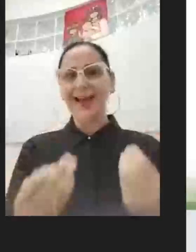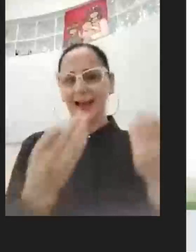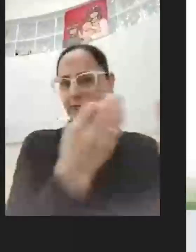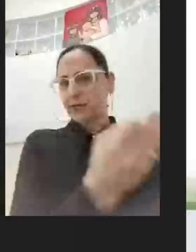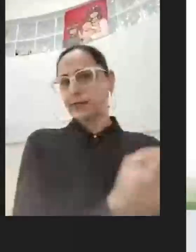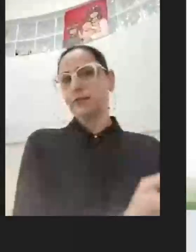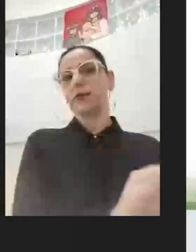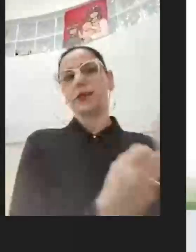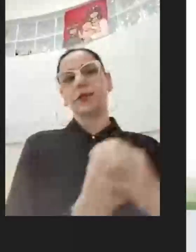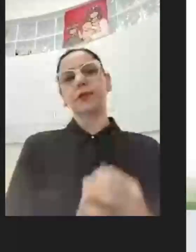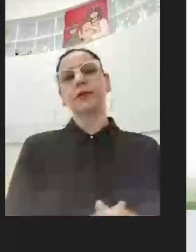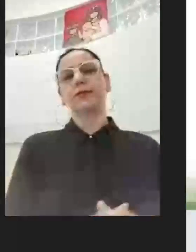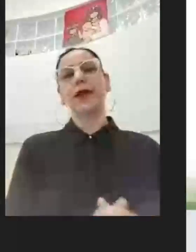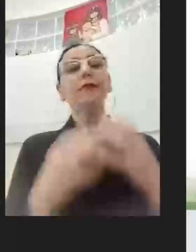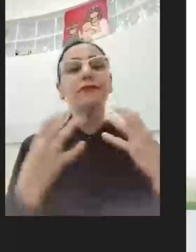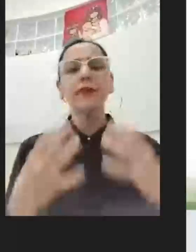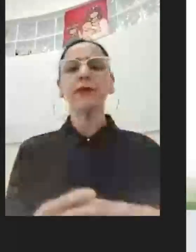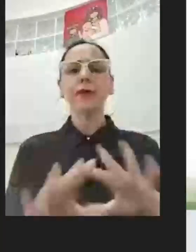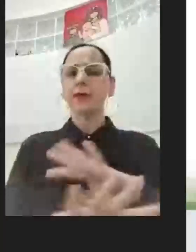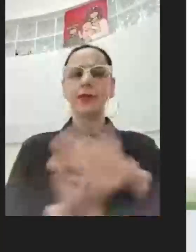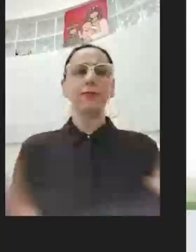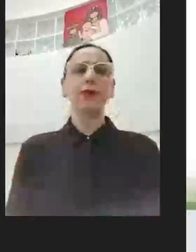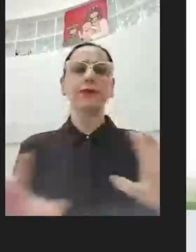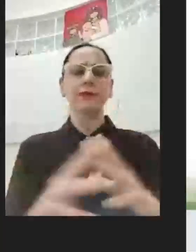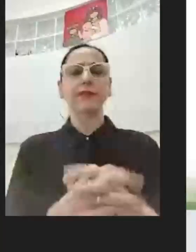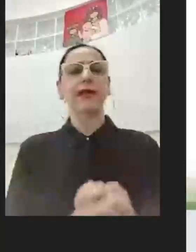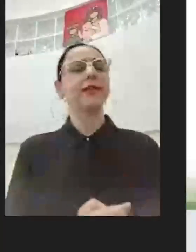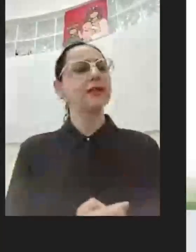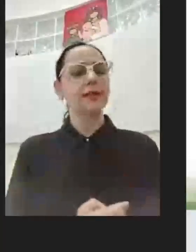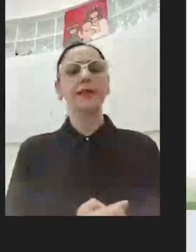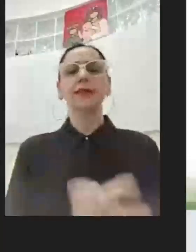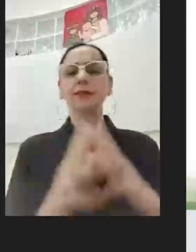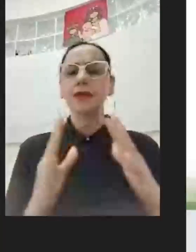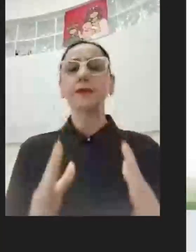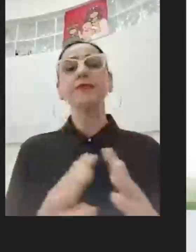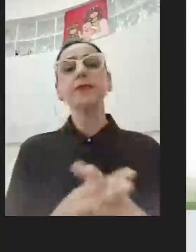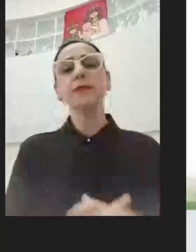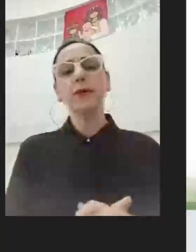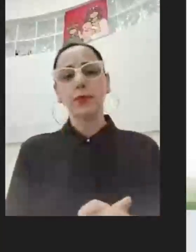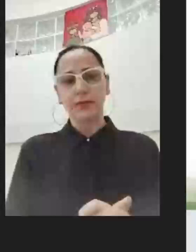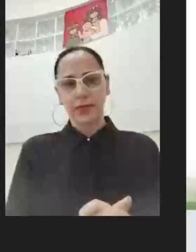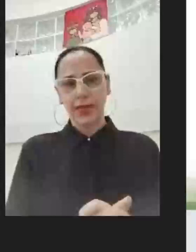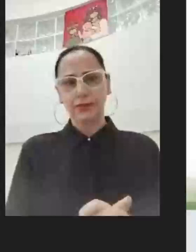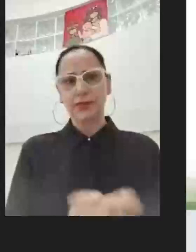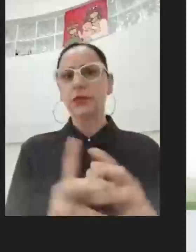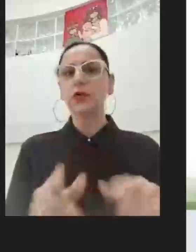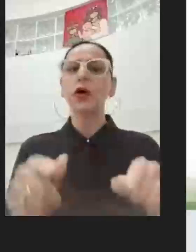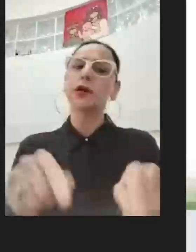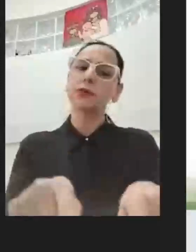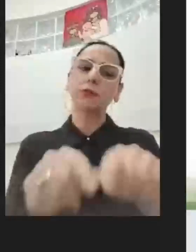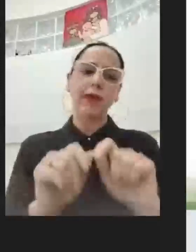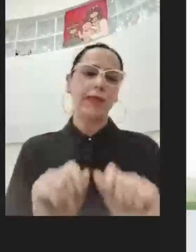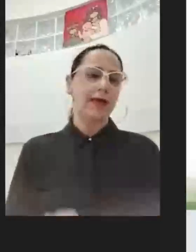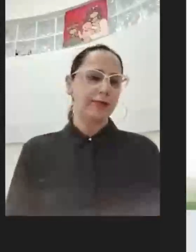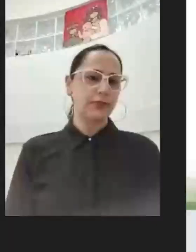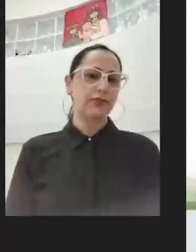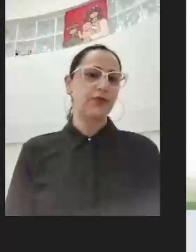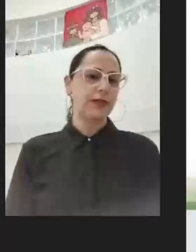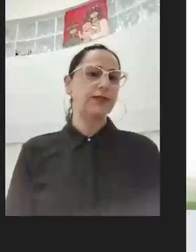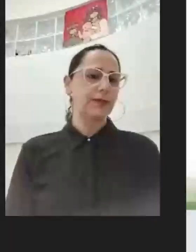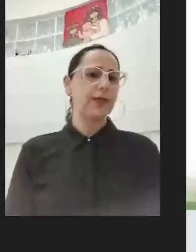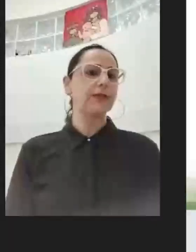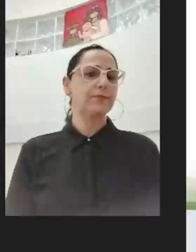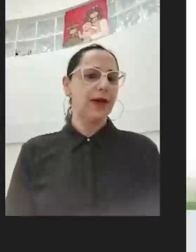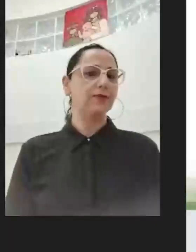Saiba dar a indicação clínica. A enfermeira que está na porta de entrada ali, saiba fazer uma boa triagem. Se coloque no lugar